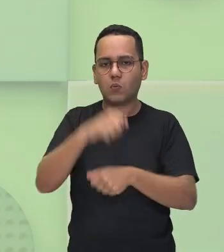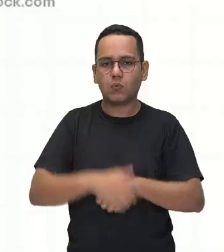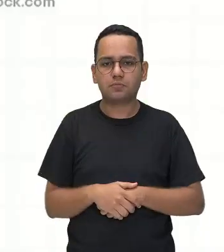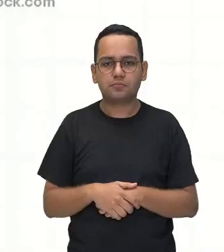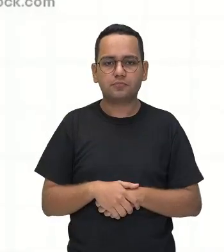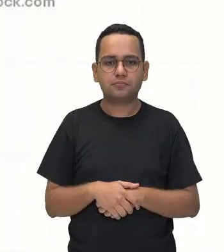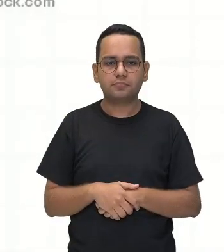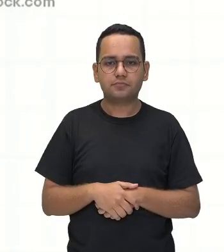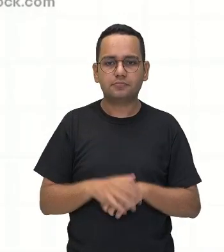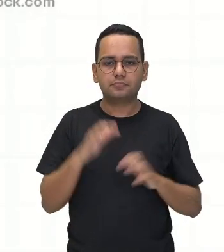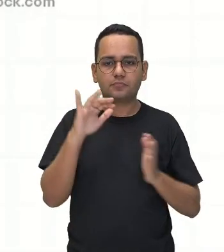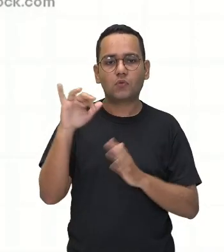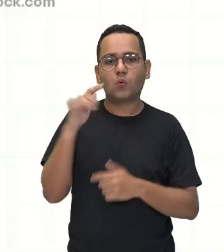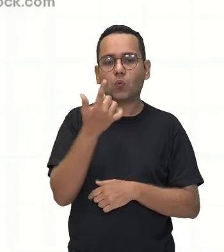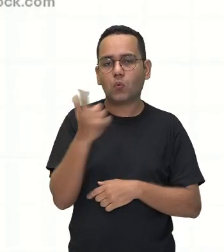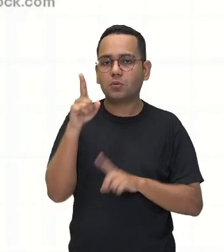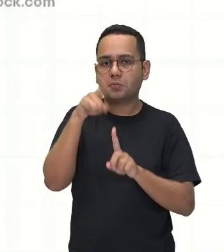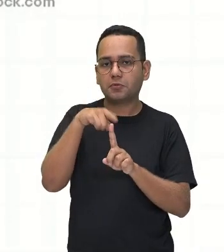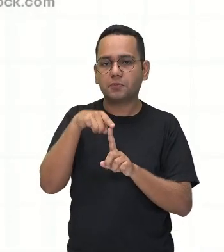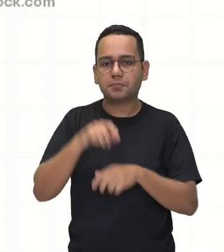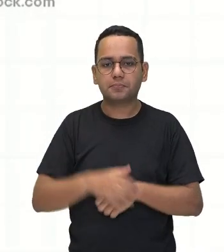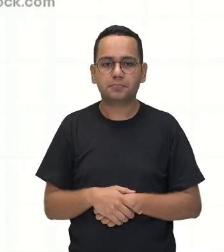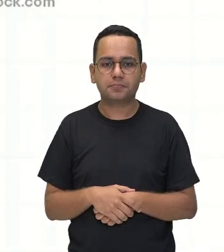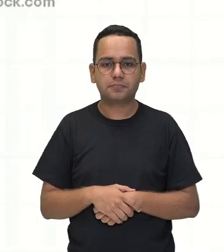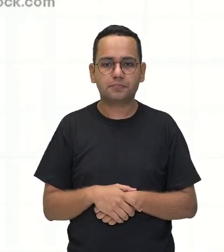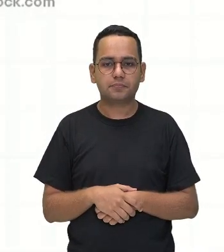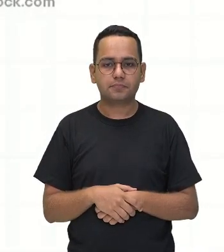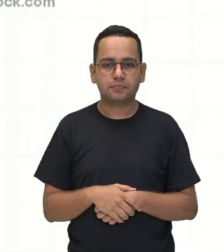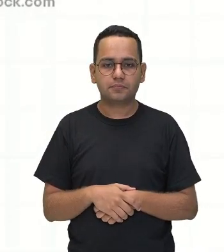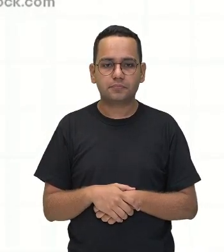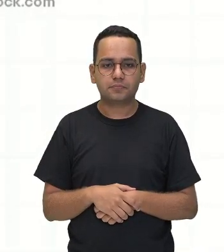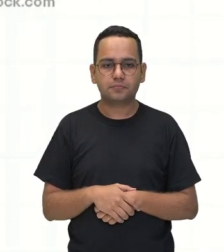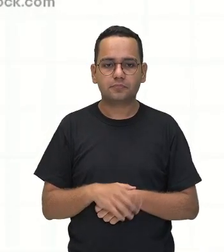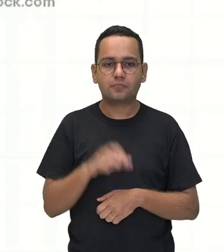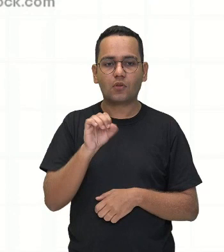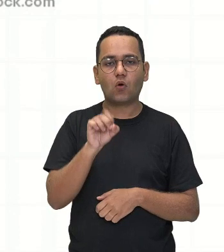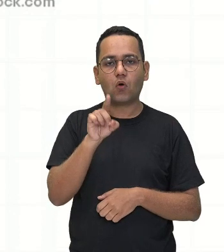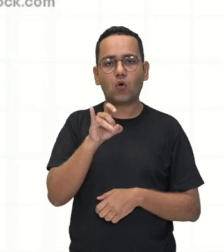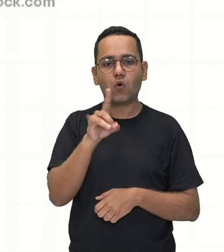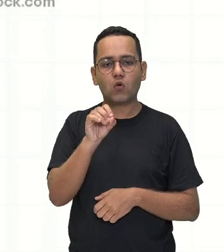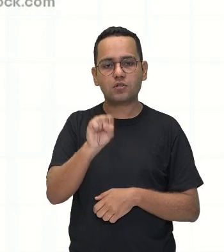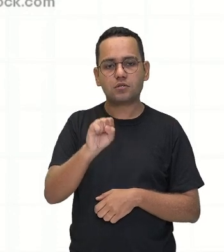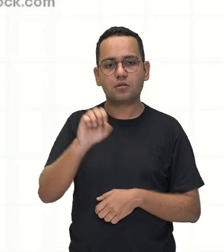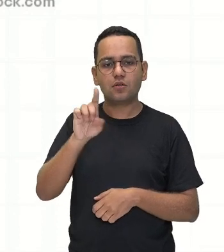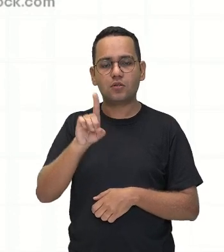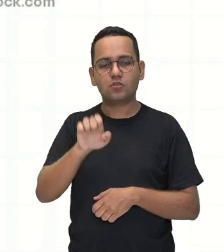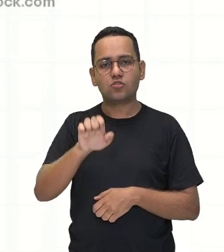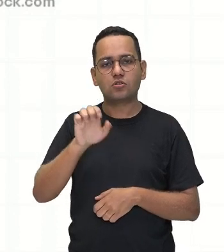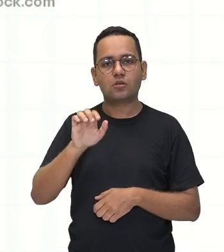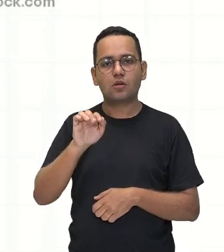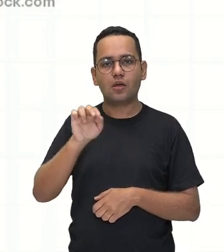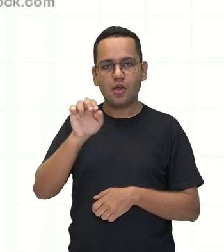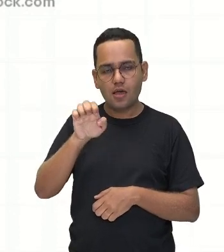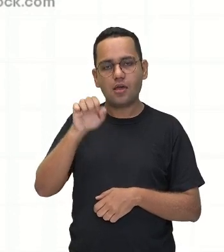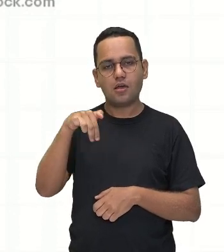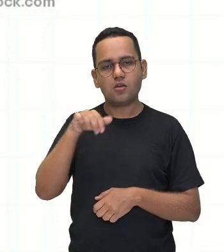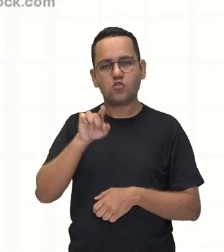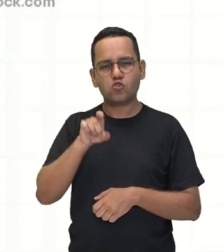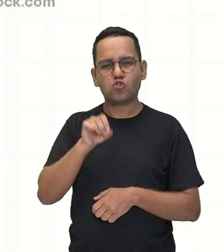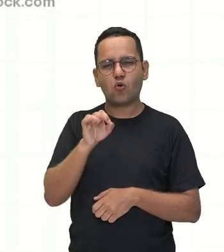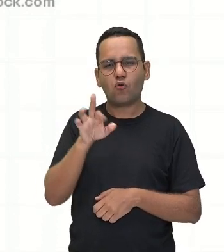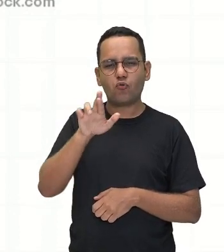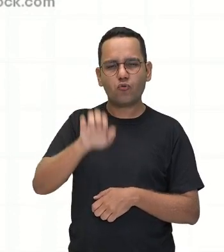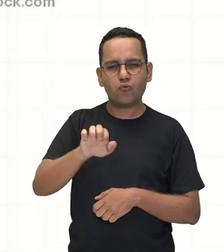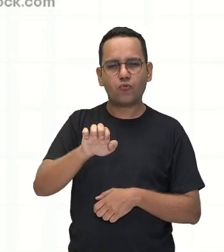poluentes atmosféricos. Veja aí mais um, olha, óxido de enxofre. O óxido